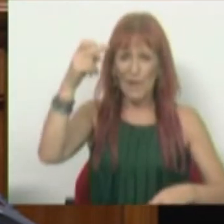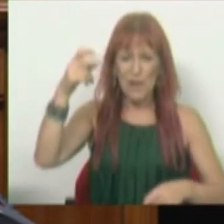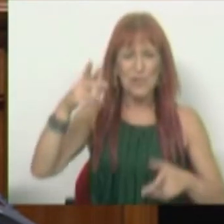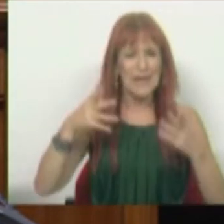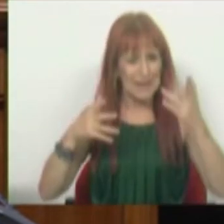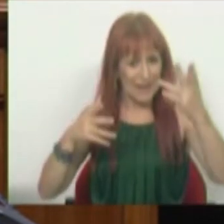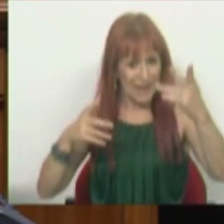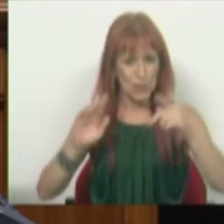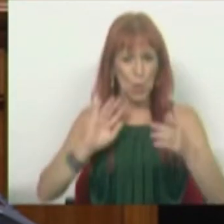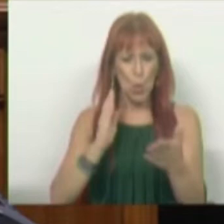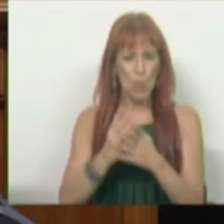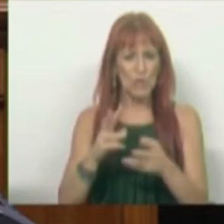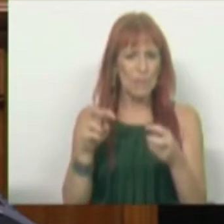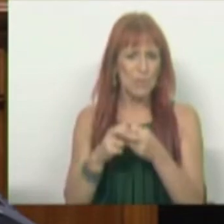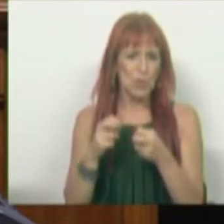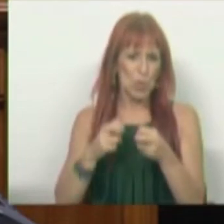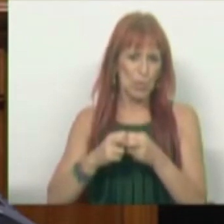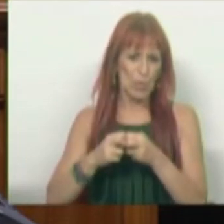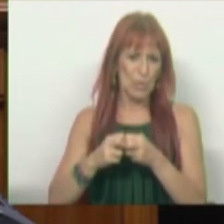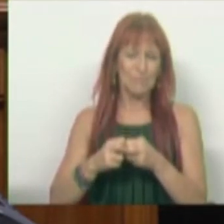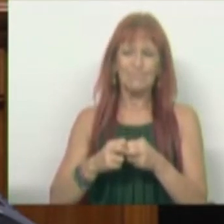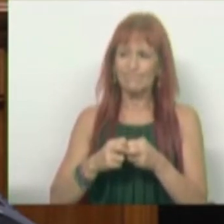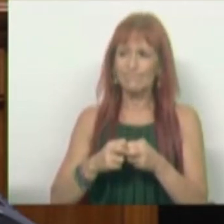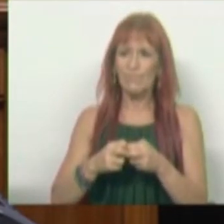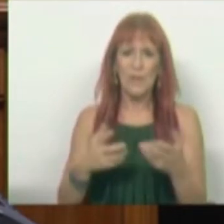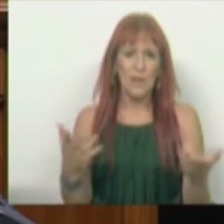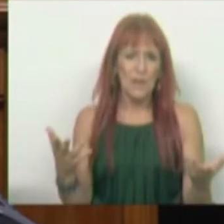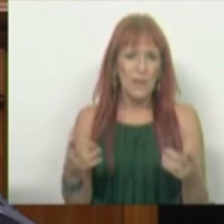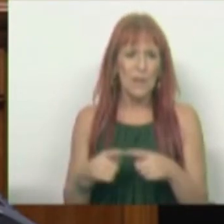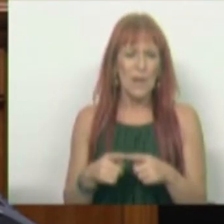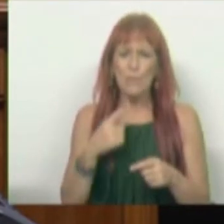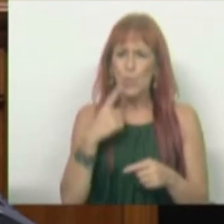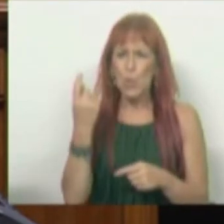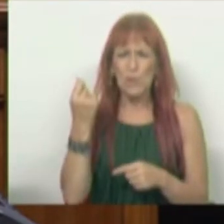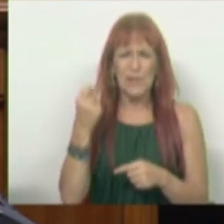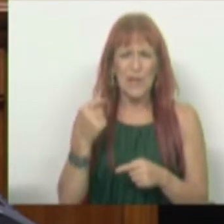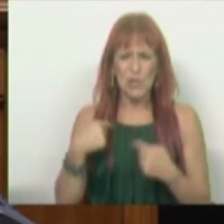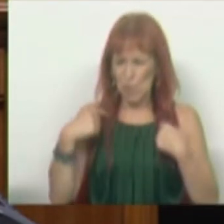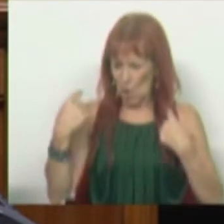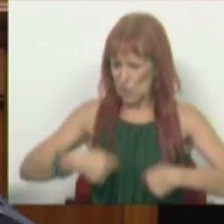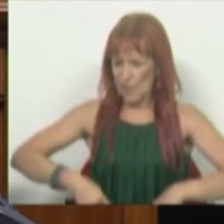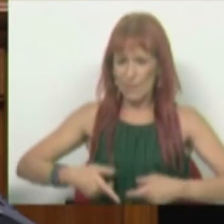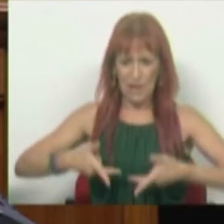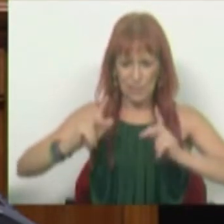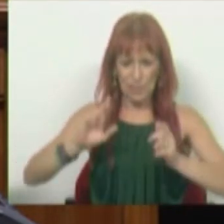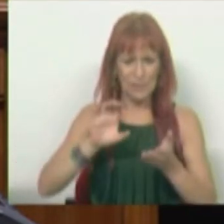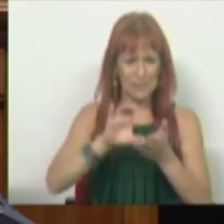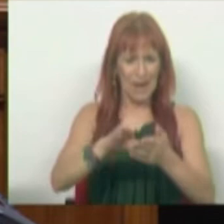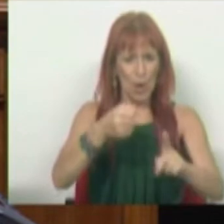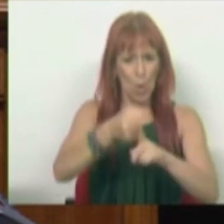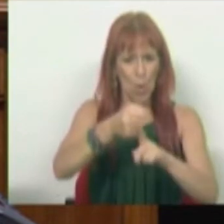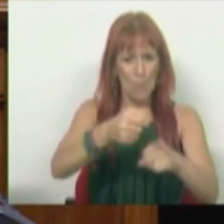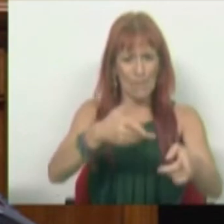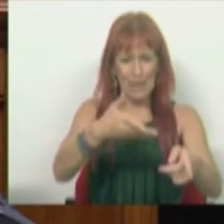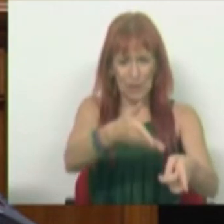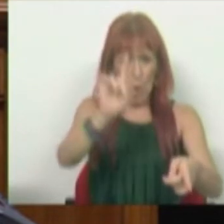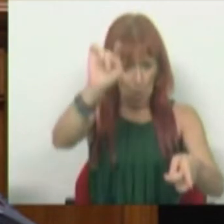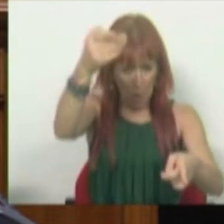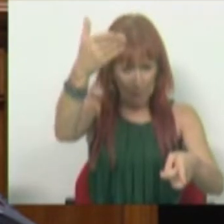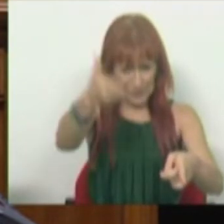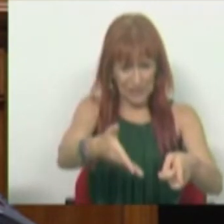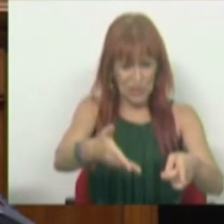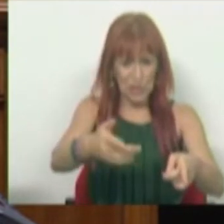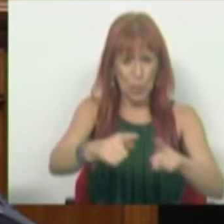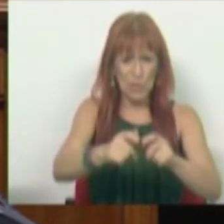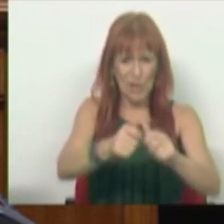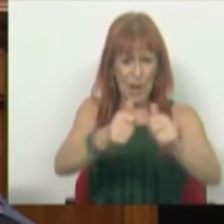Esse é o último dos problemas e, afinal de contas, com tanto dinheiro que nós já temos disponibilizado para o combate, ele de facto deveria estar